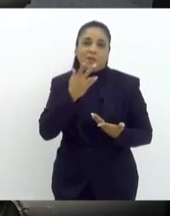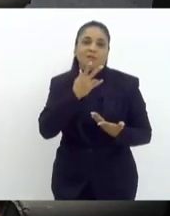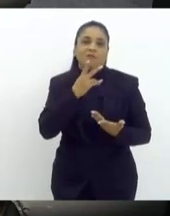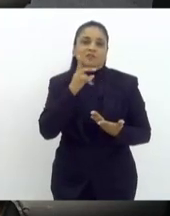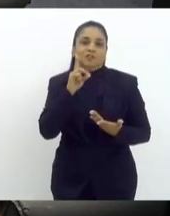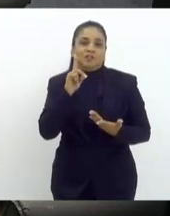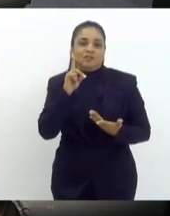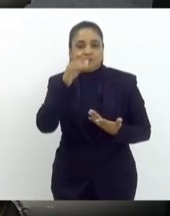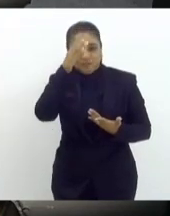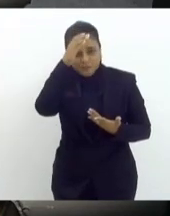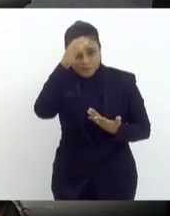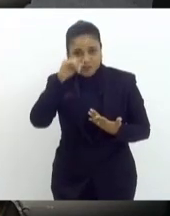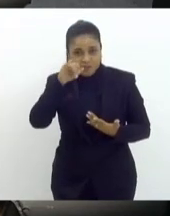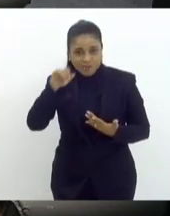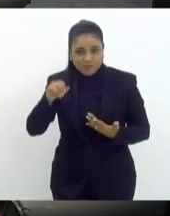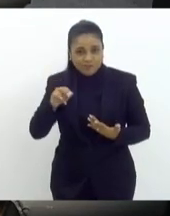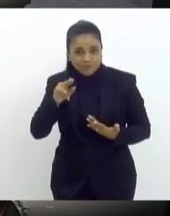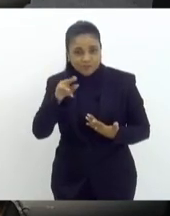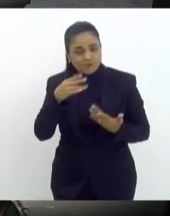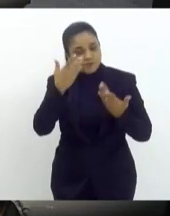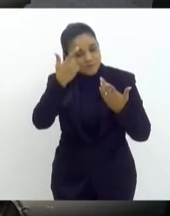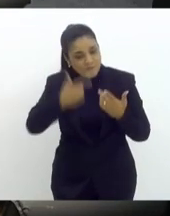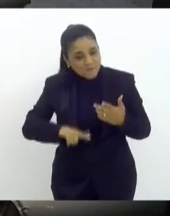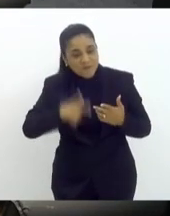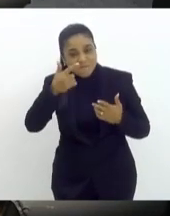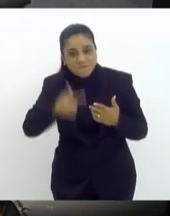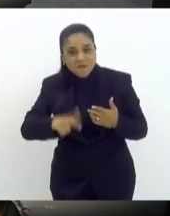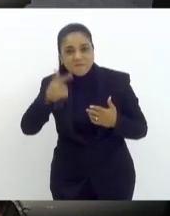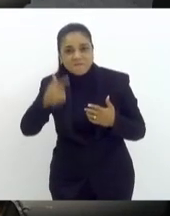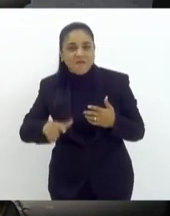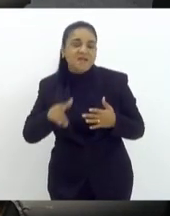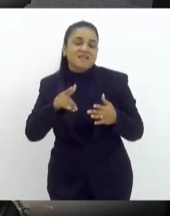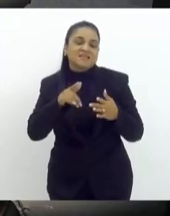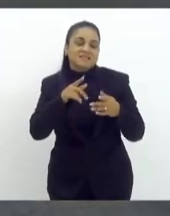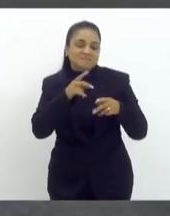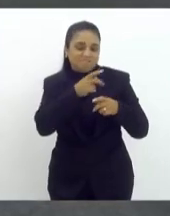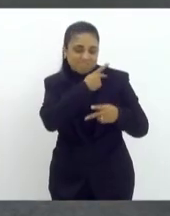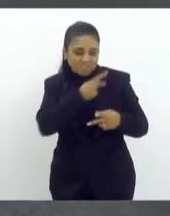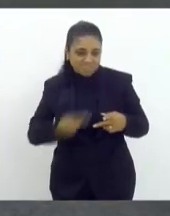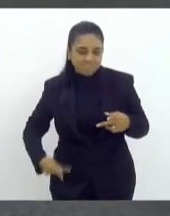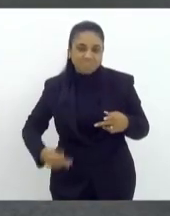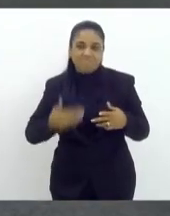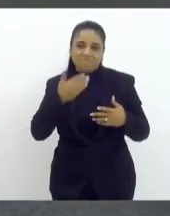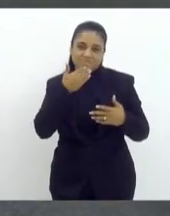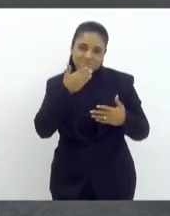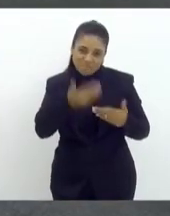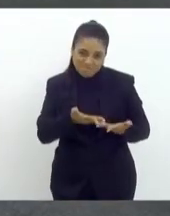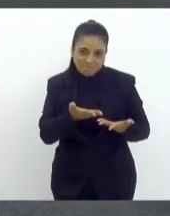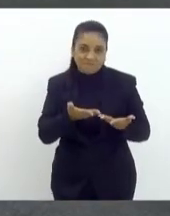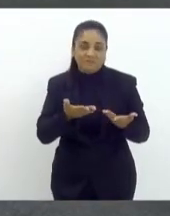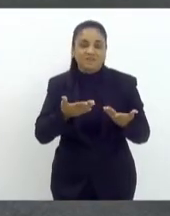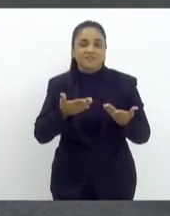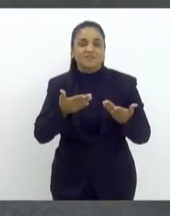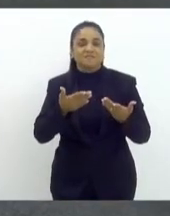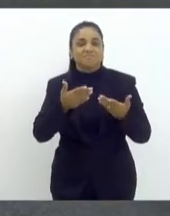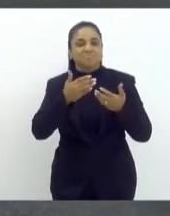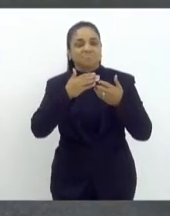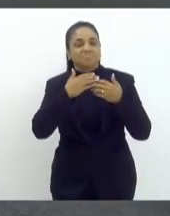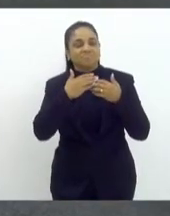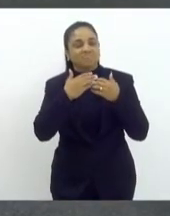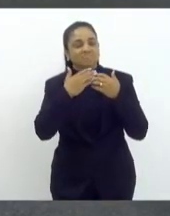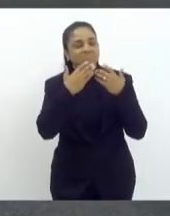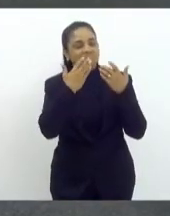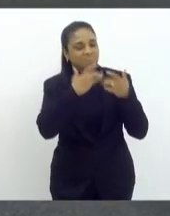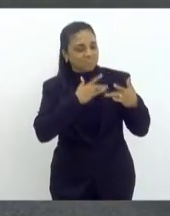vez mais revendada inclusive nesse espaço da presidência quero antes de mais nada me solidarizar com